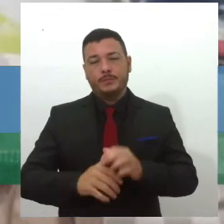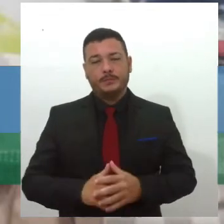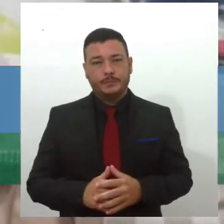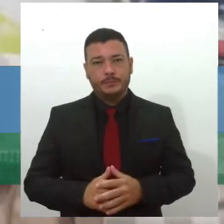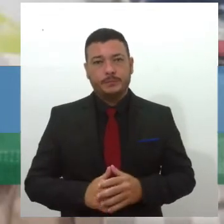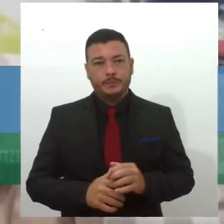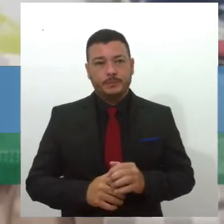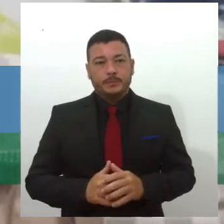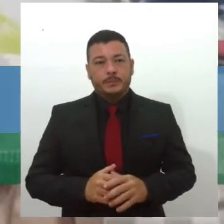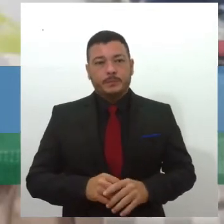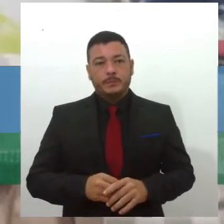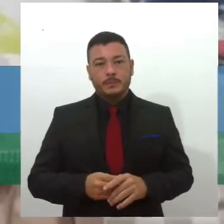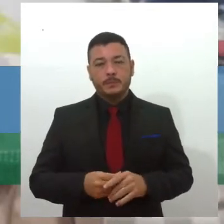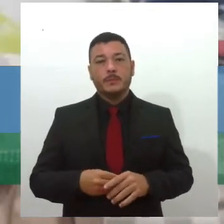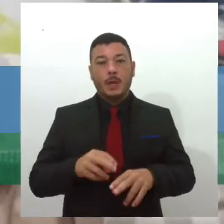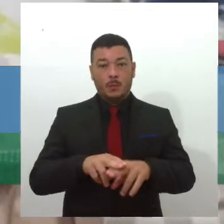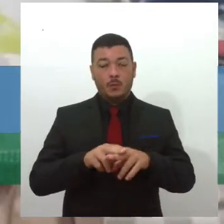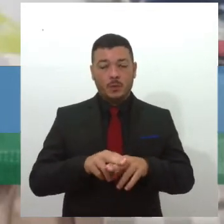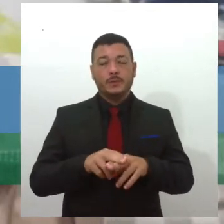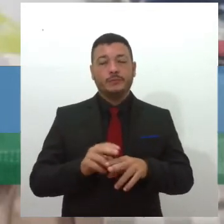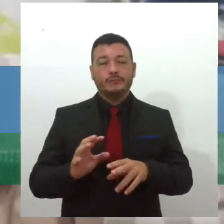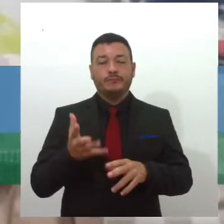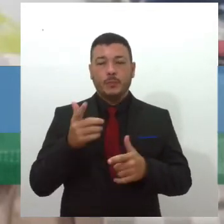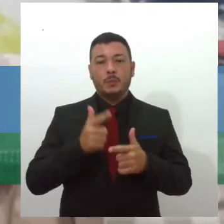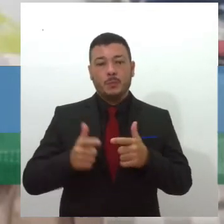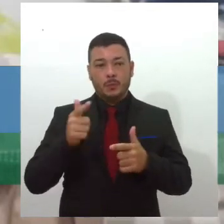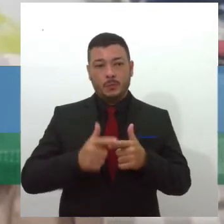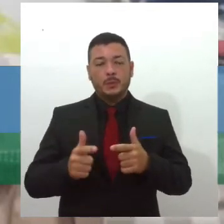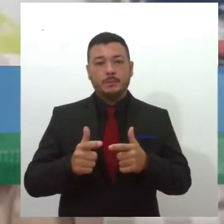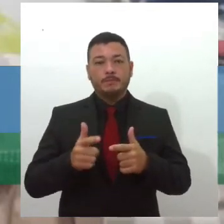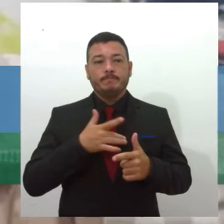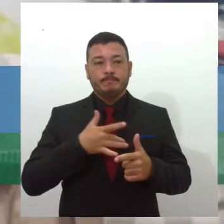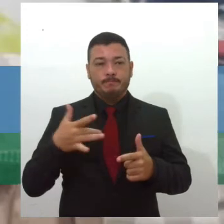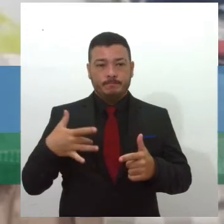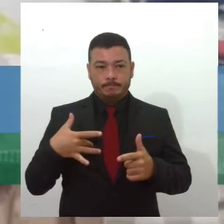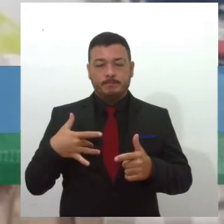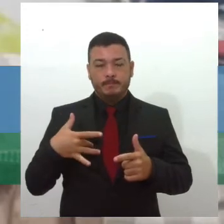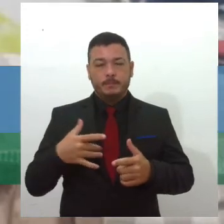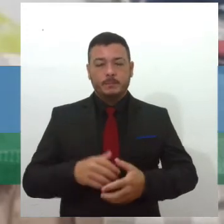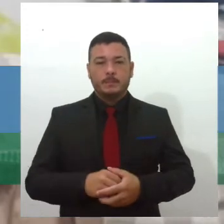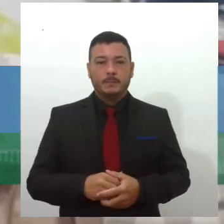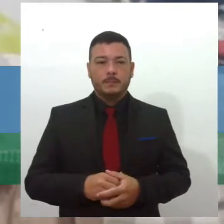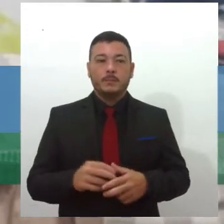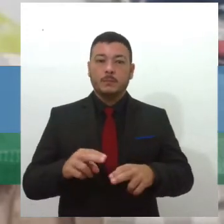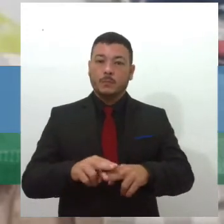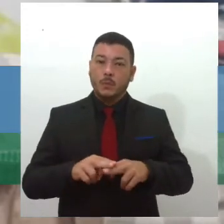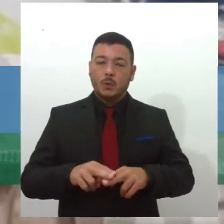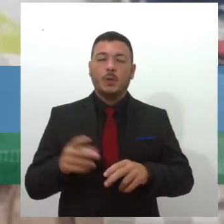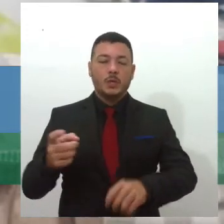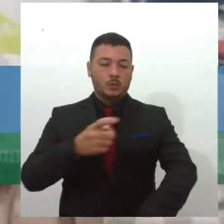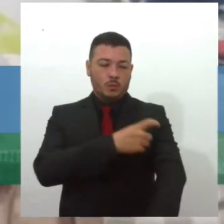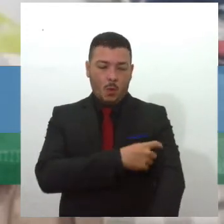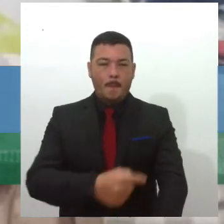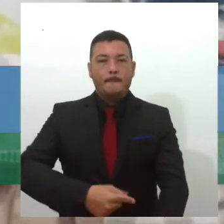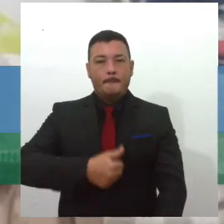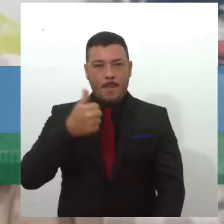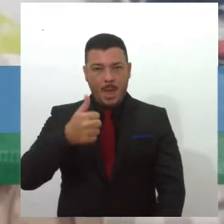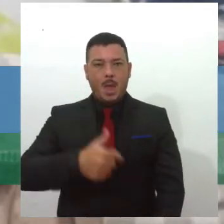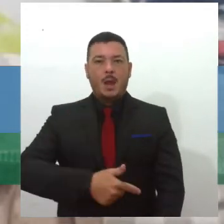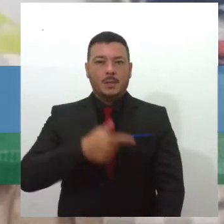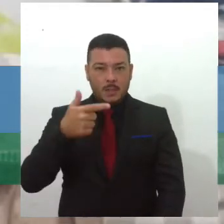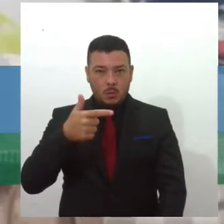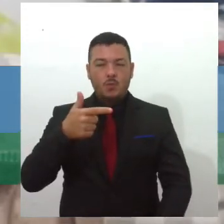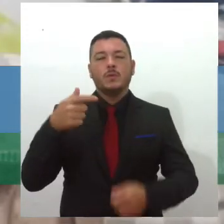contaminada, mesmo tendo tomado uma dose e não ter recebido a segunda dose. Então, é muito importante as pessoas